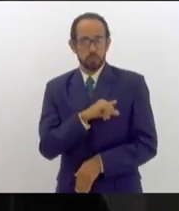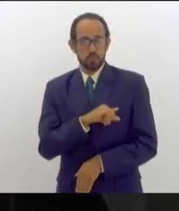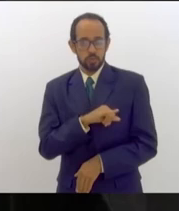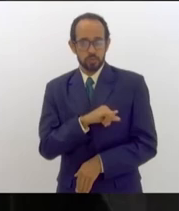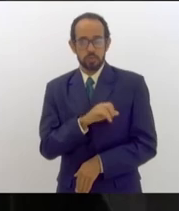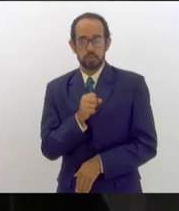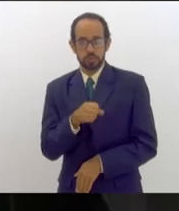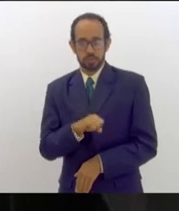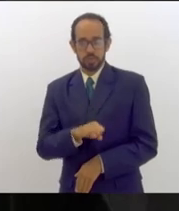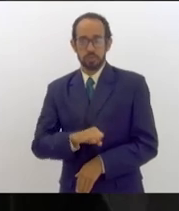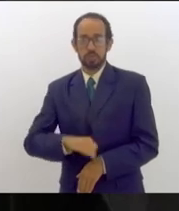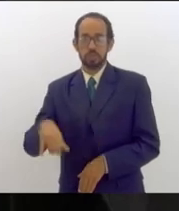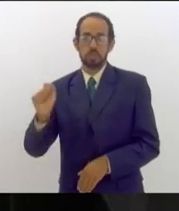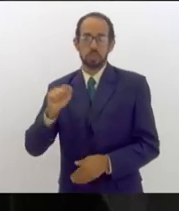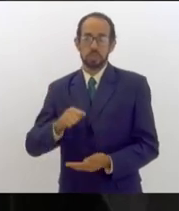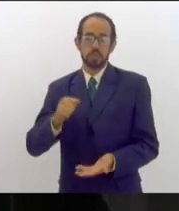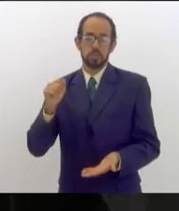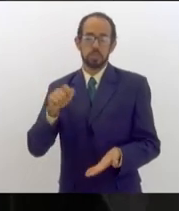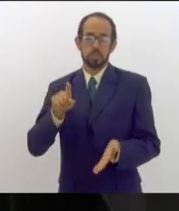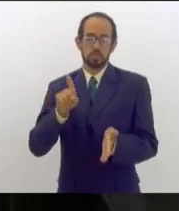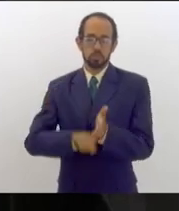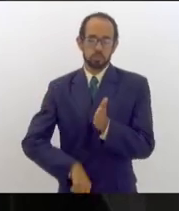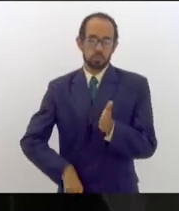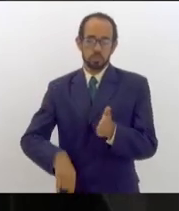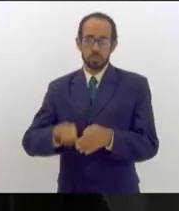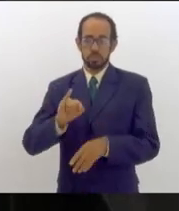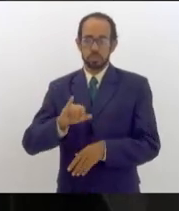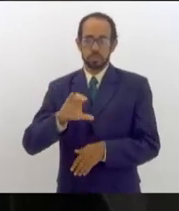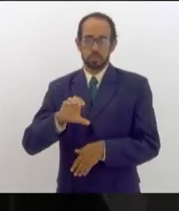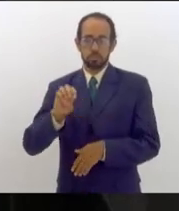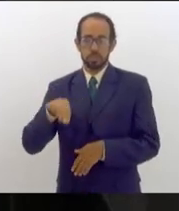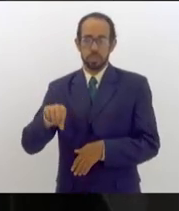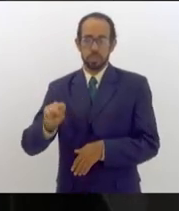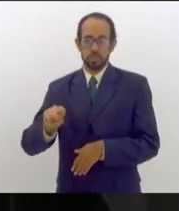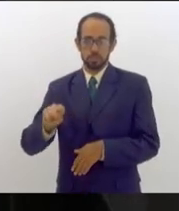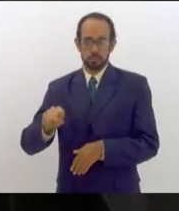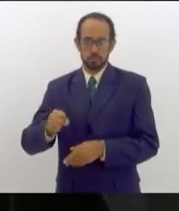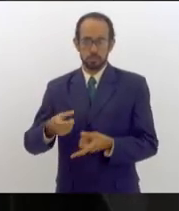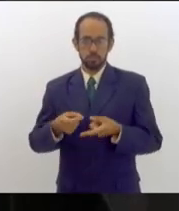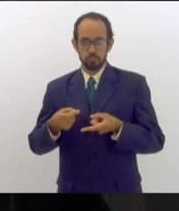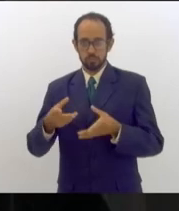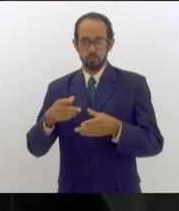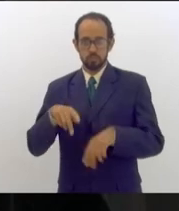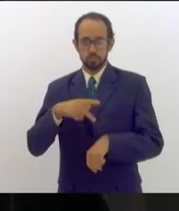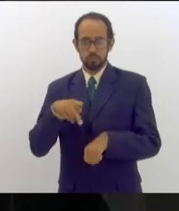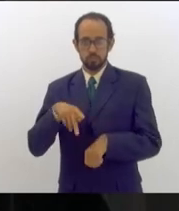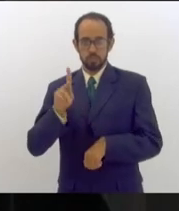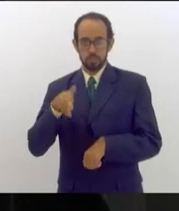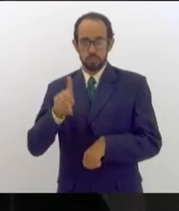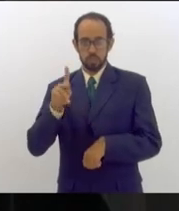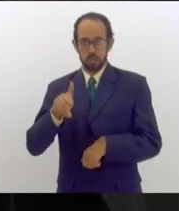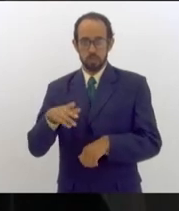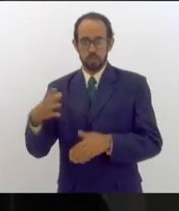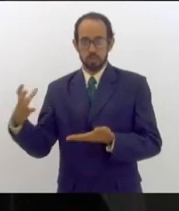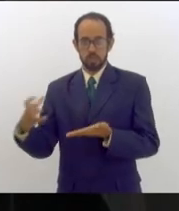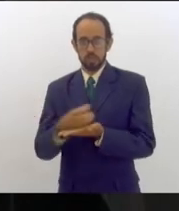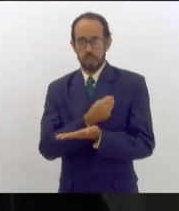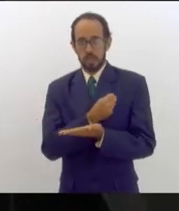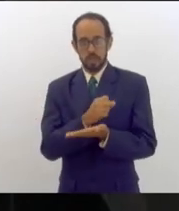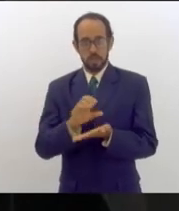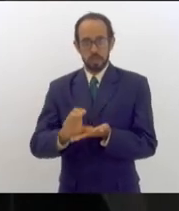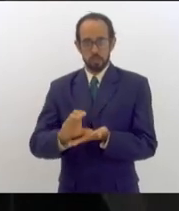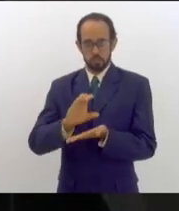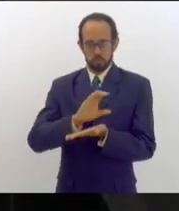cobrasse ICMS sobre a exportação de óleo ele teria arrecadado a maior